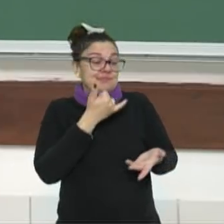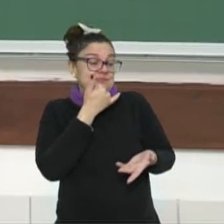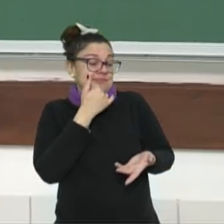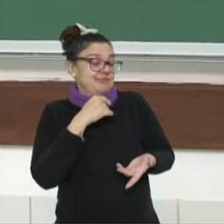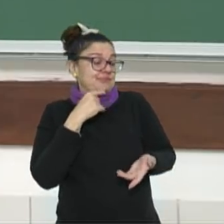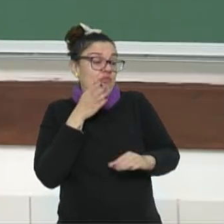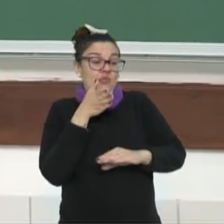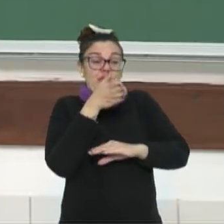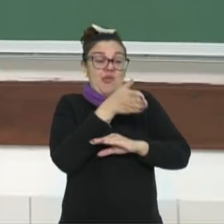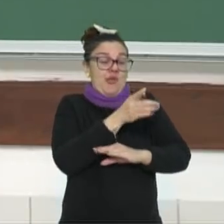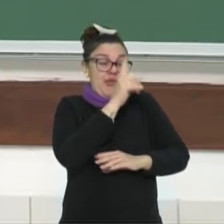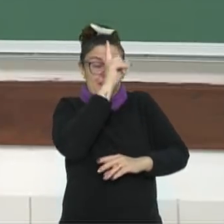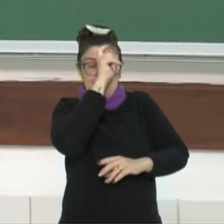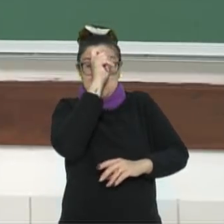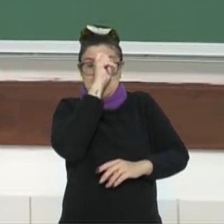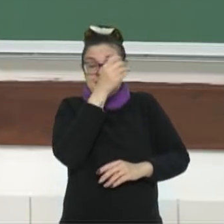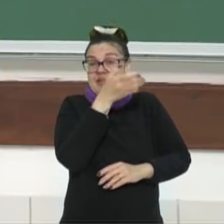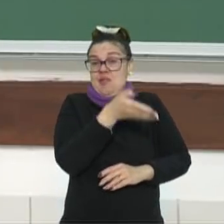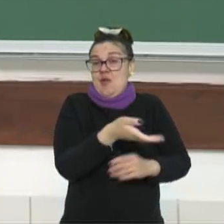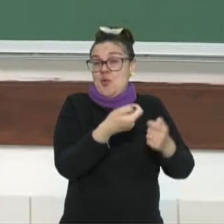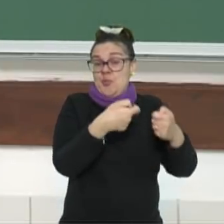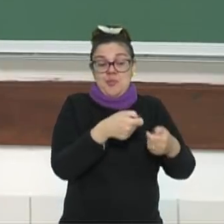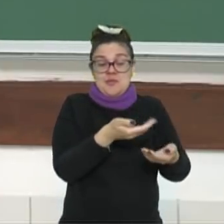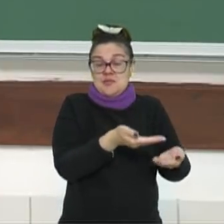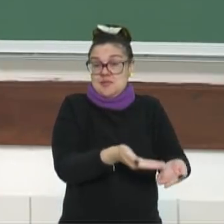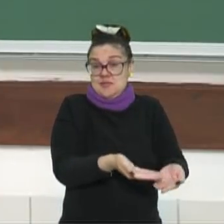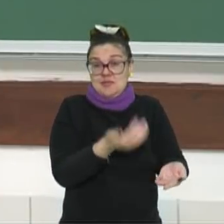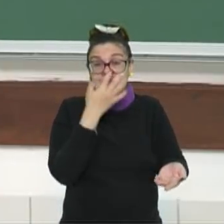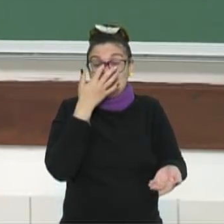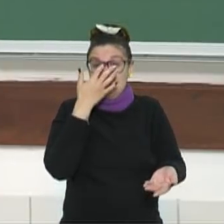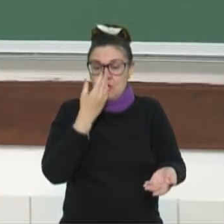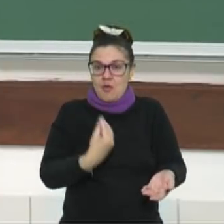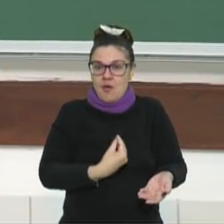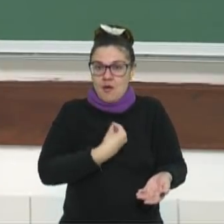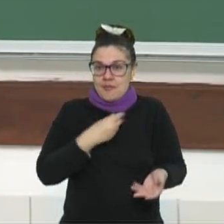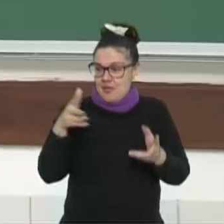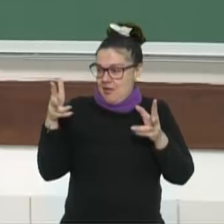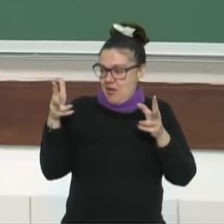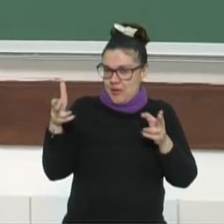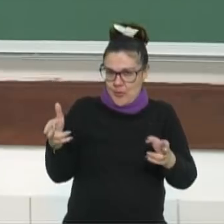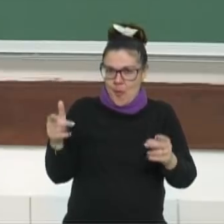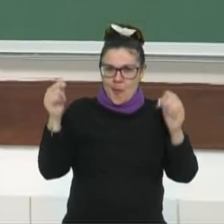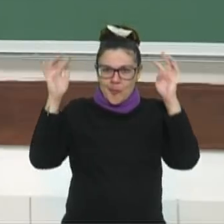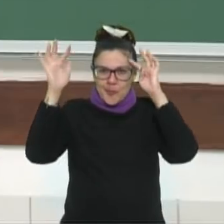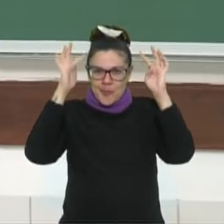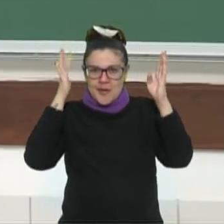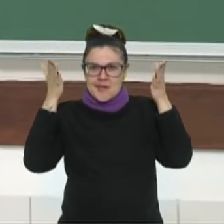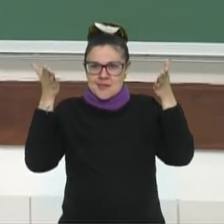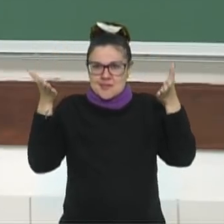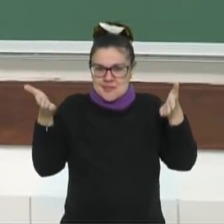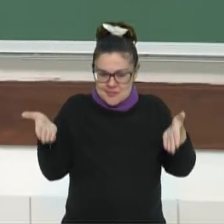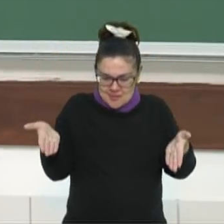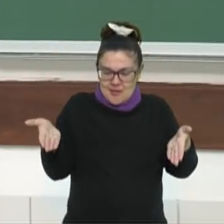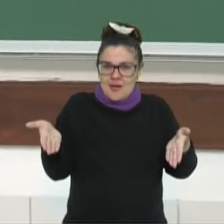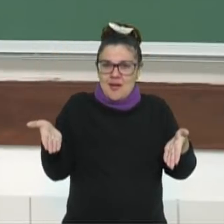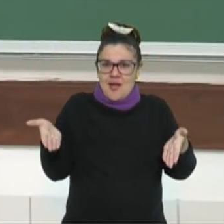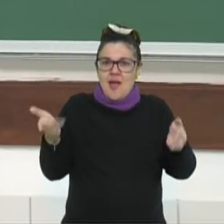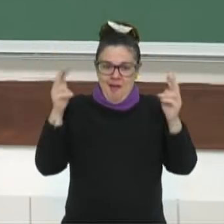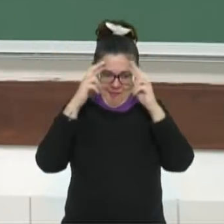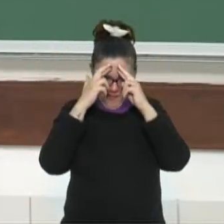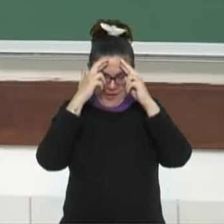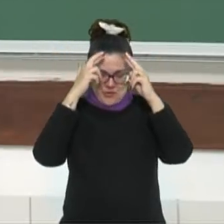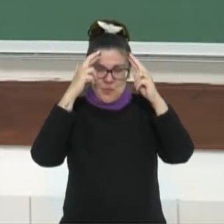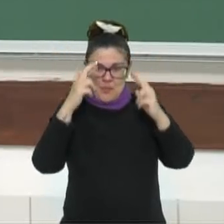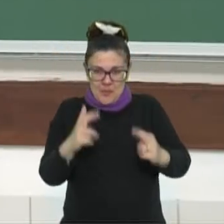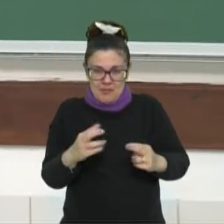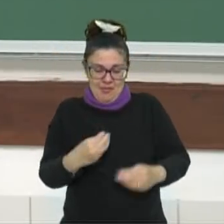hospital minimamente adequado às suas necessidades. Então, pare para pensar um pouquinho. Será que isso é realmente respeitar a